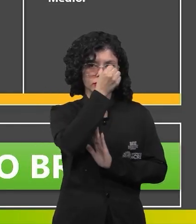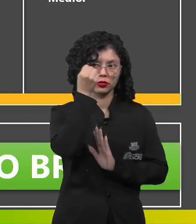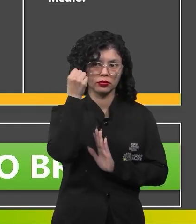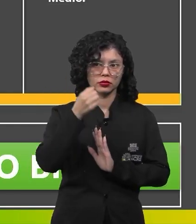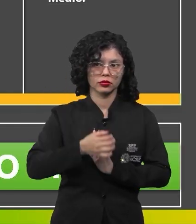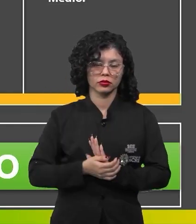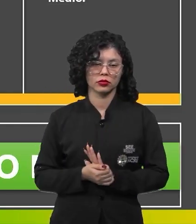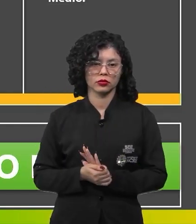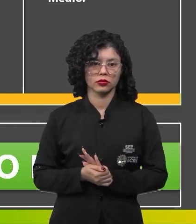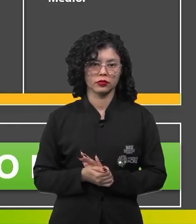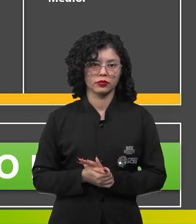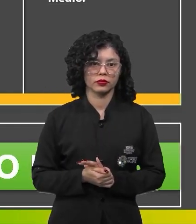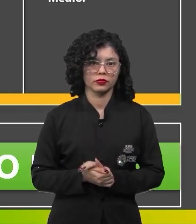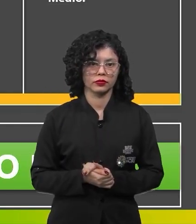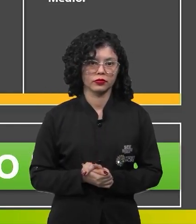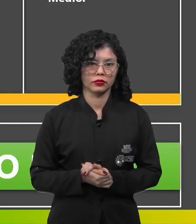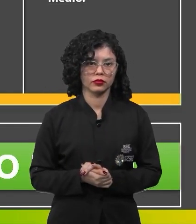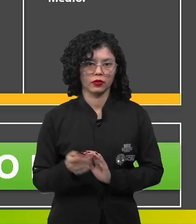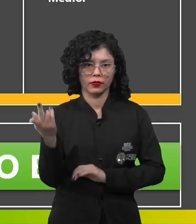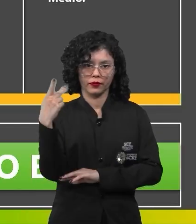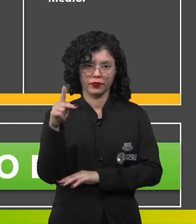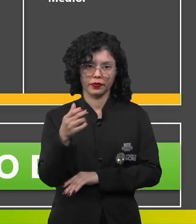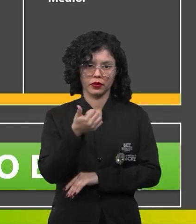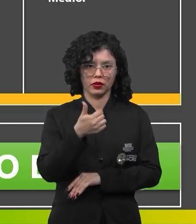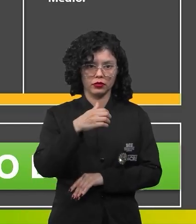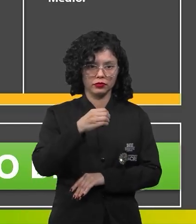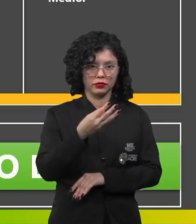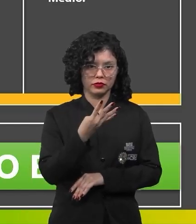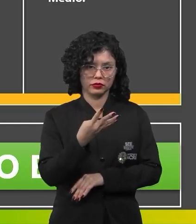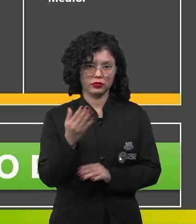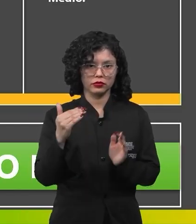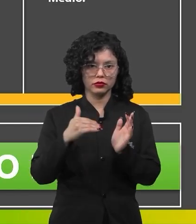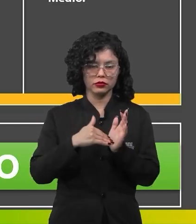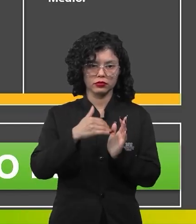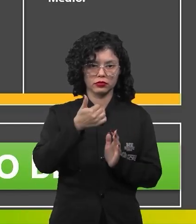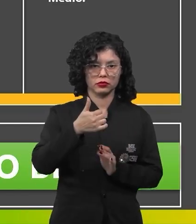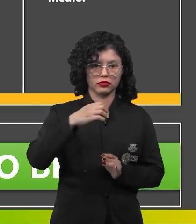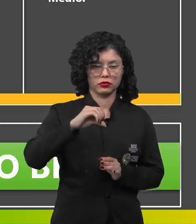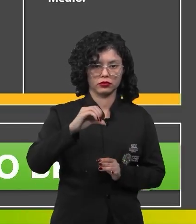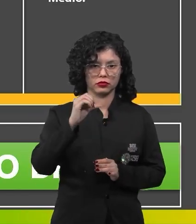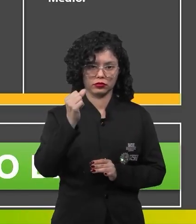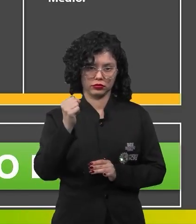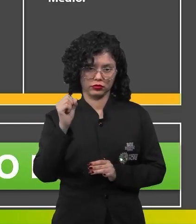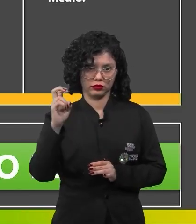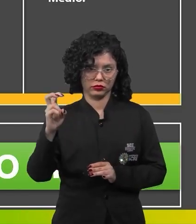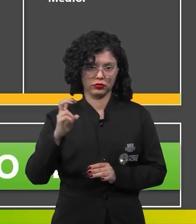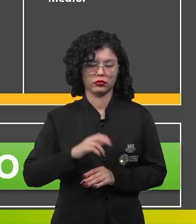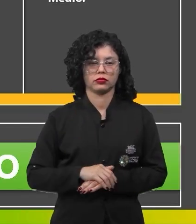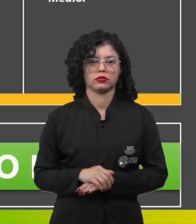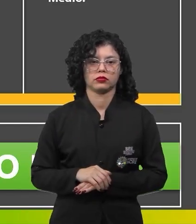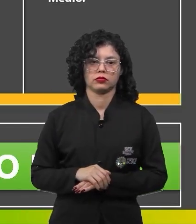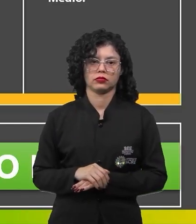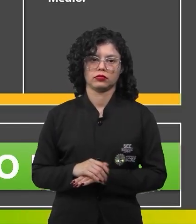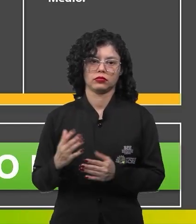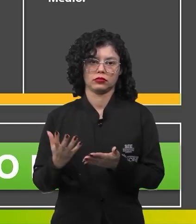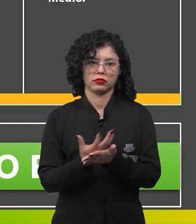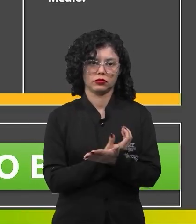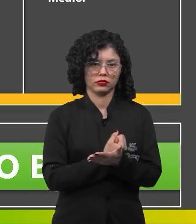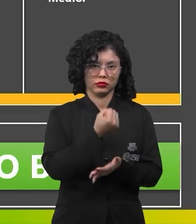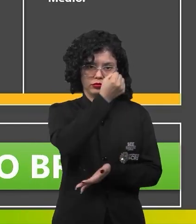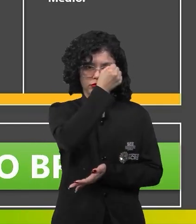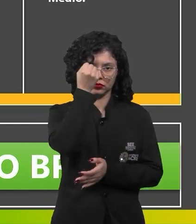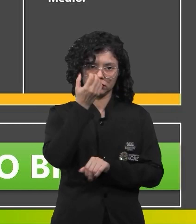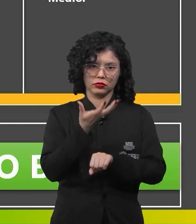brasileira. E no período de 1964 a 1985, retirada